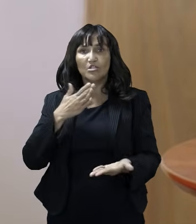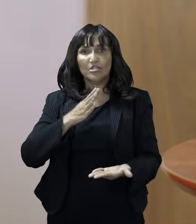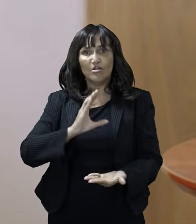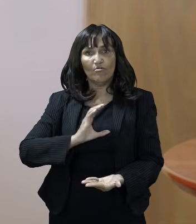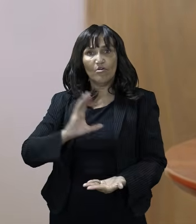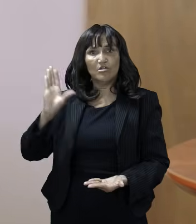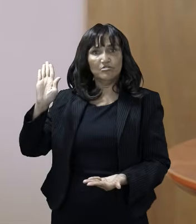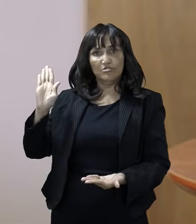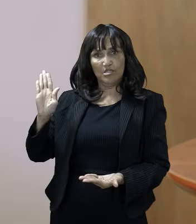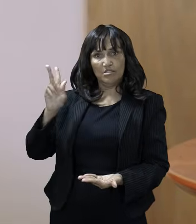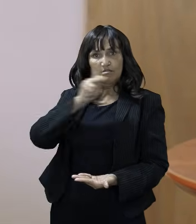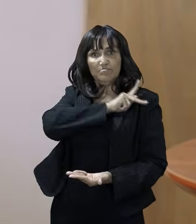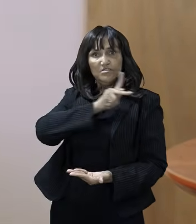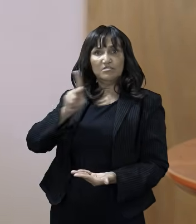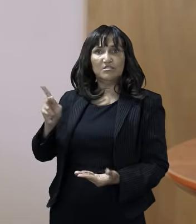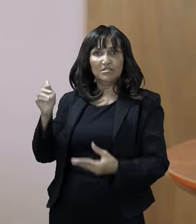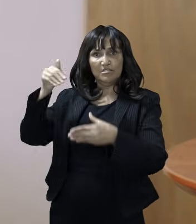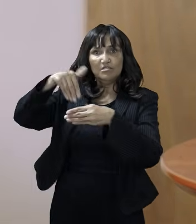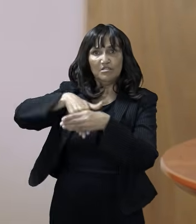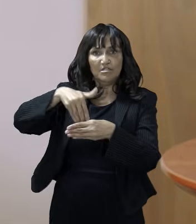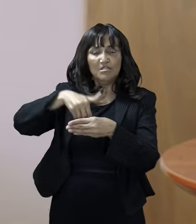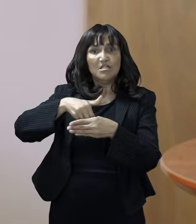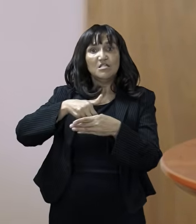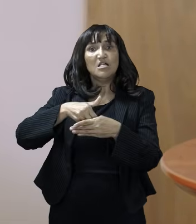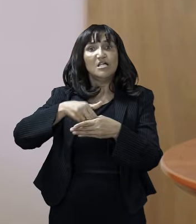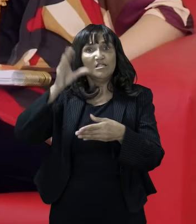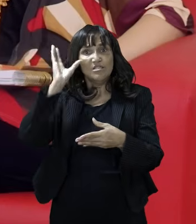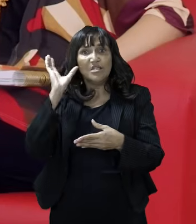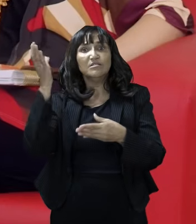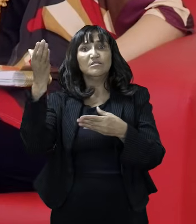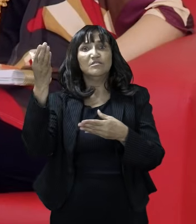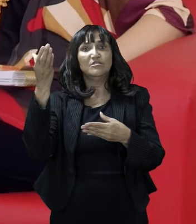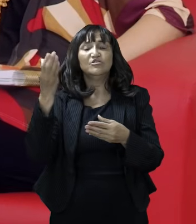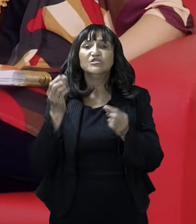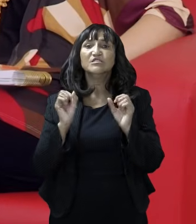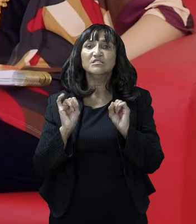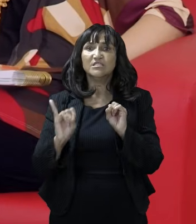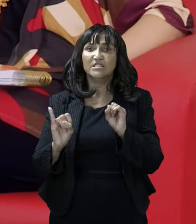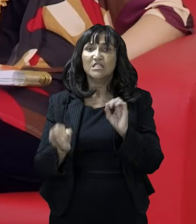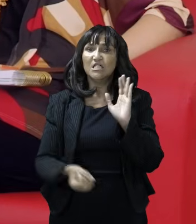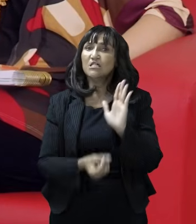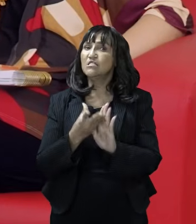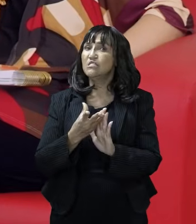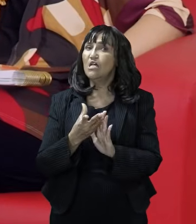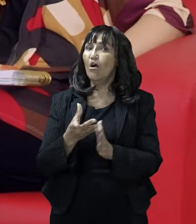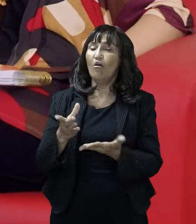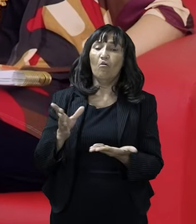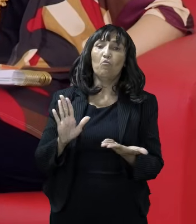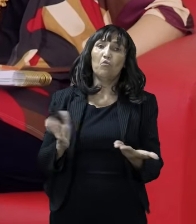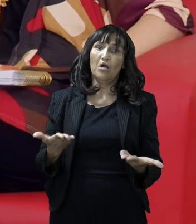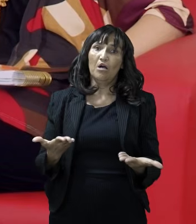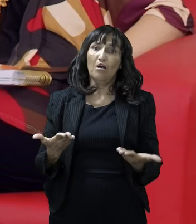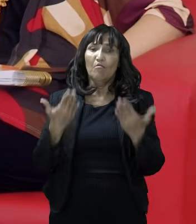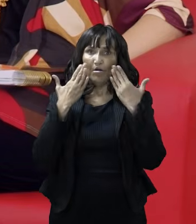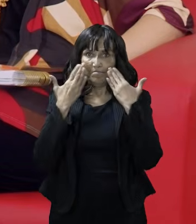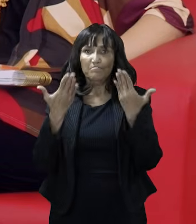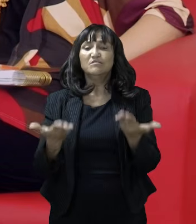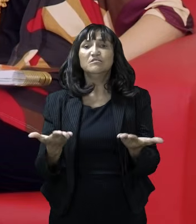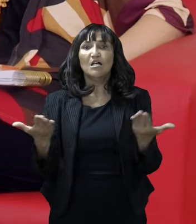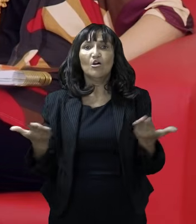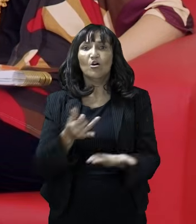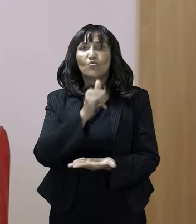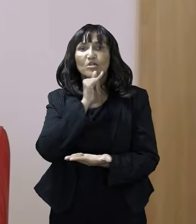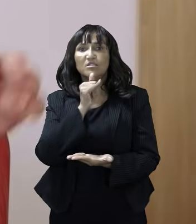Lula, eleito ele é o presidente, e ele que define se ele implanta ou não. E nós vamos apresentar. Vou dar um exemplo para